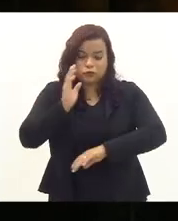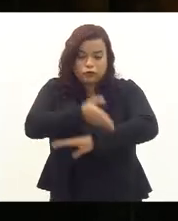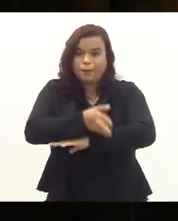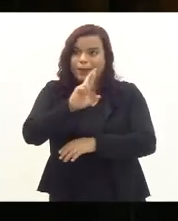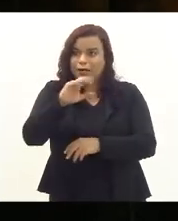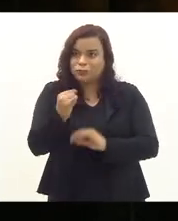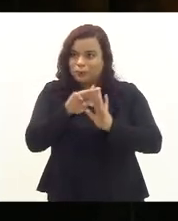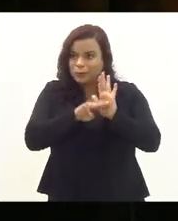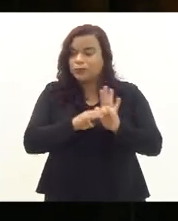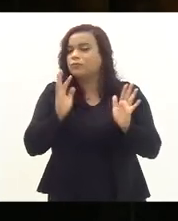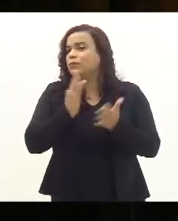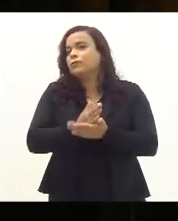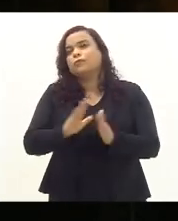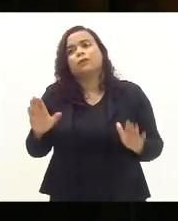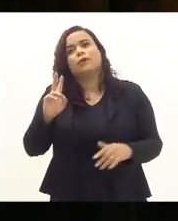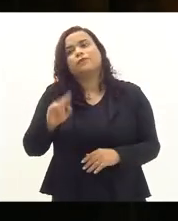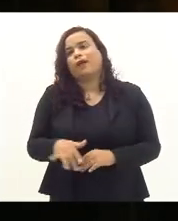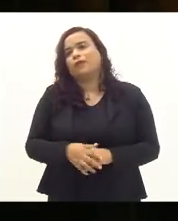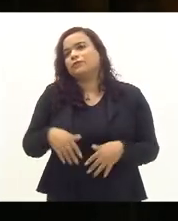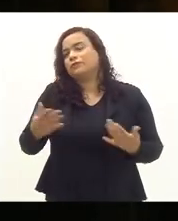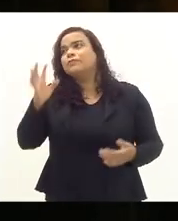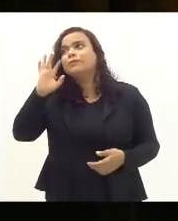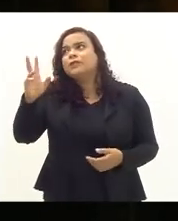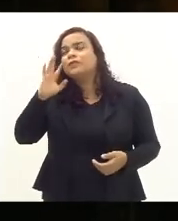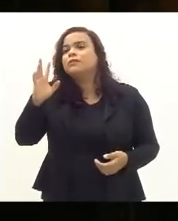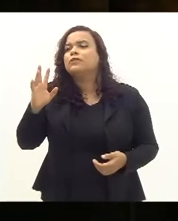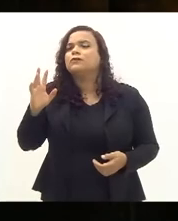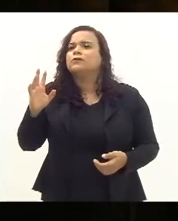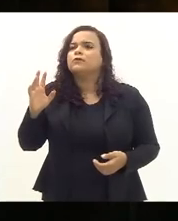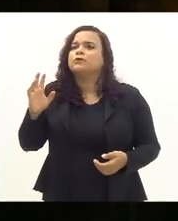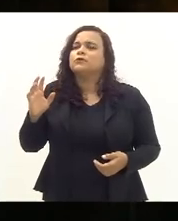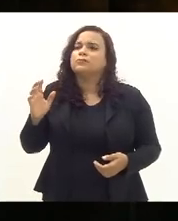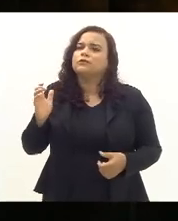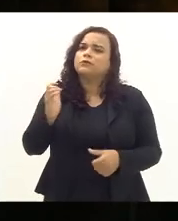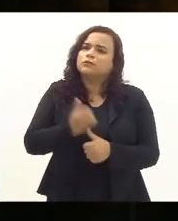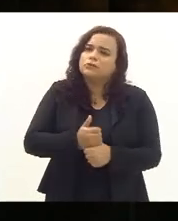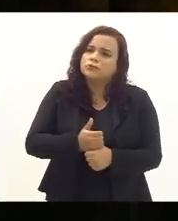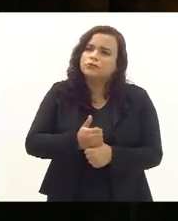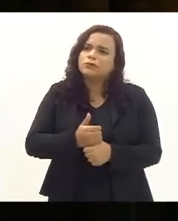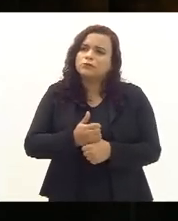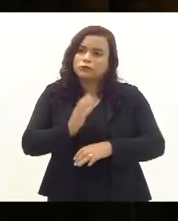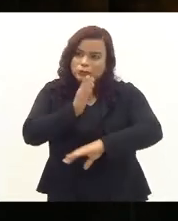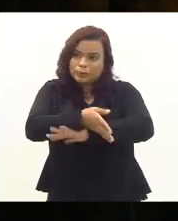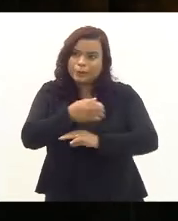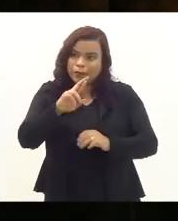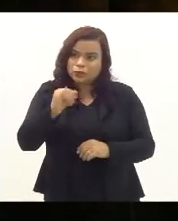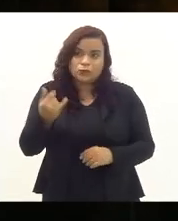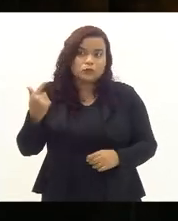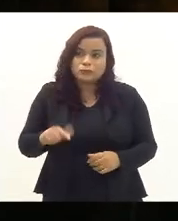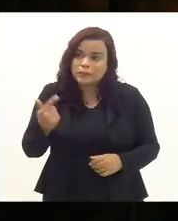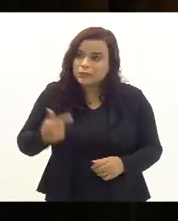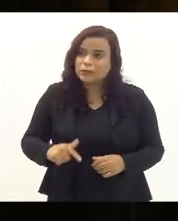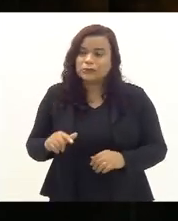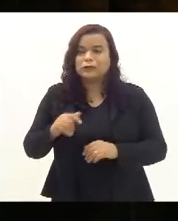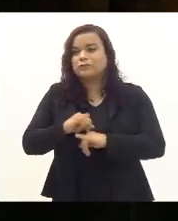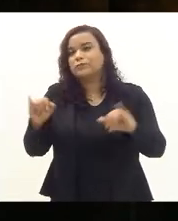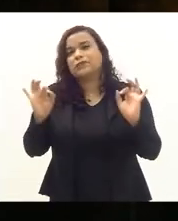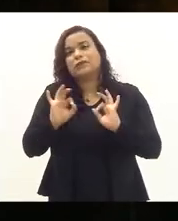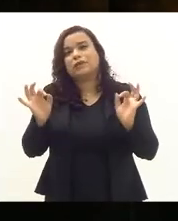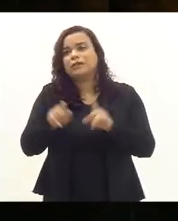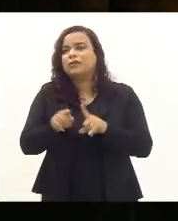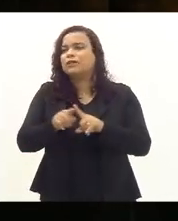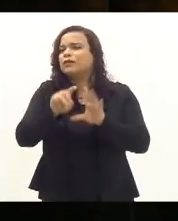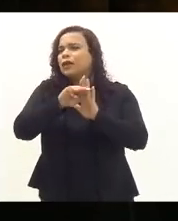então não há previsão de outra política de insubstituição ao super RJ sendo que os dados